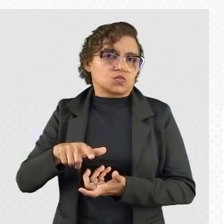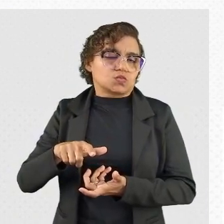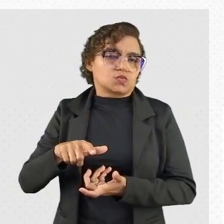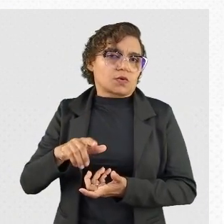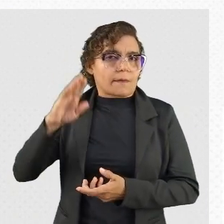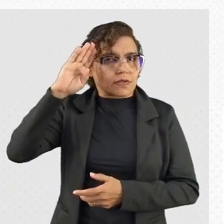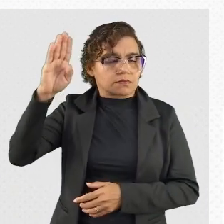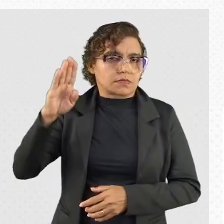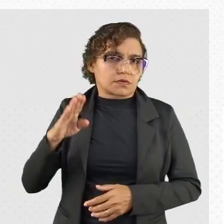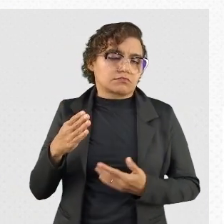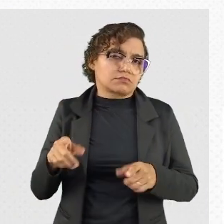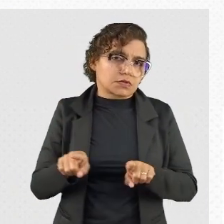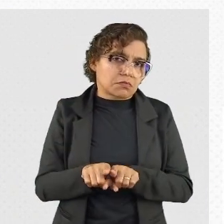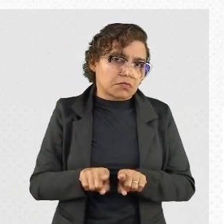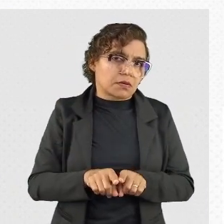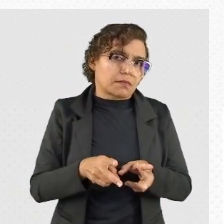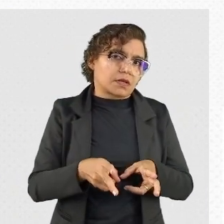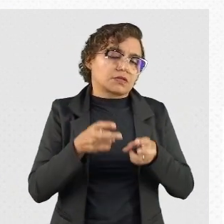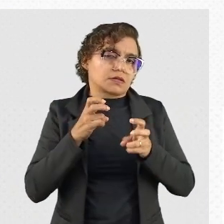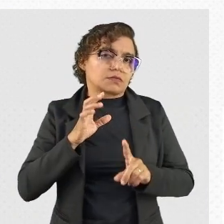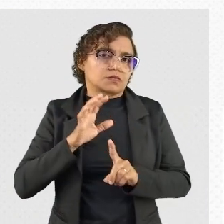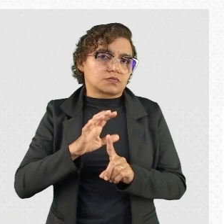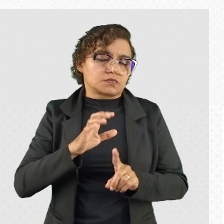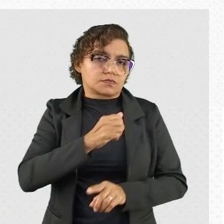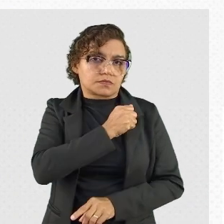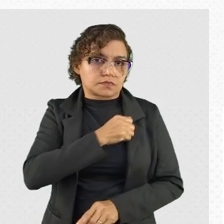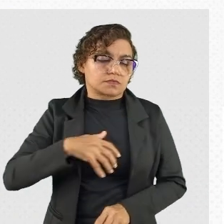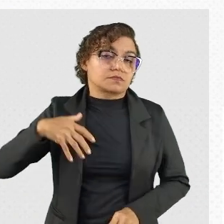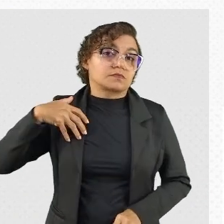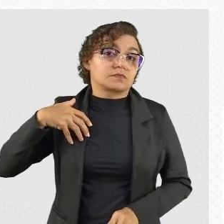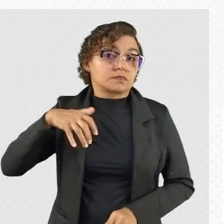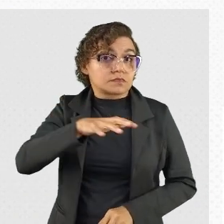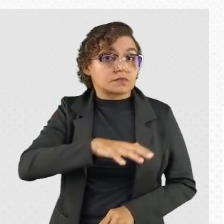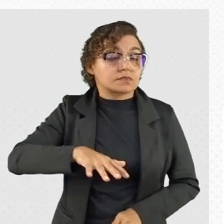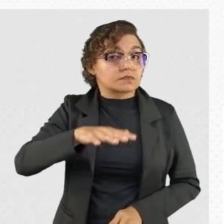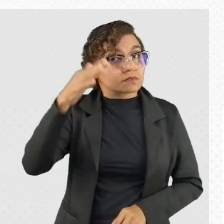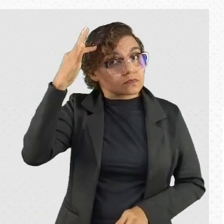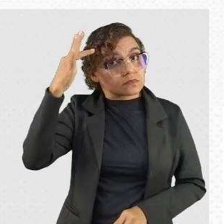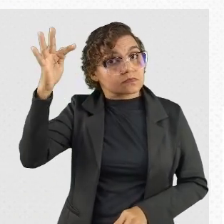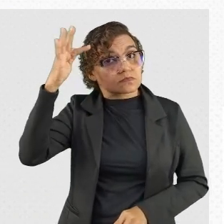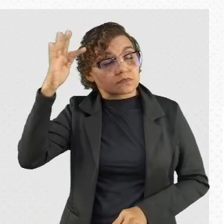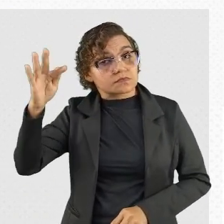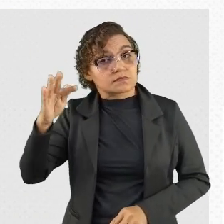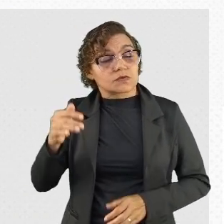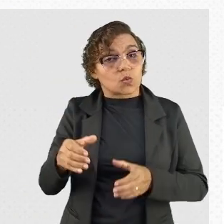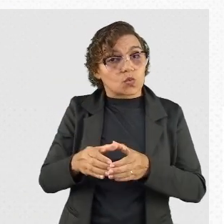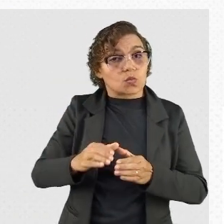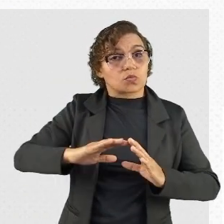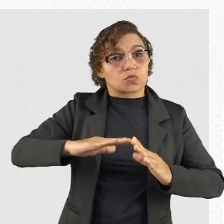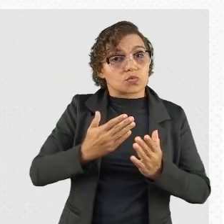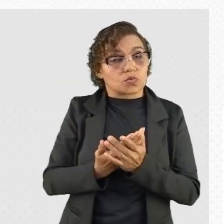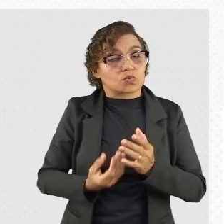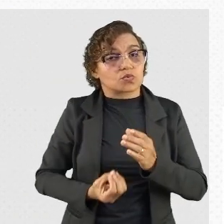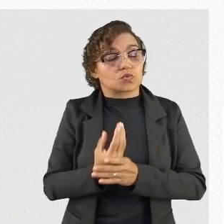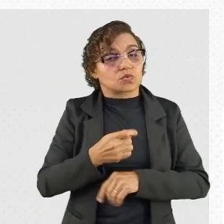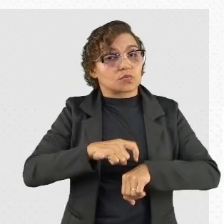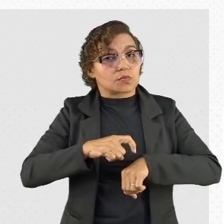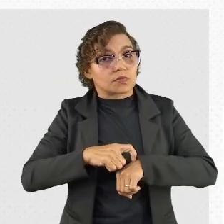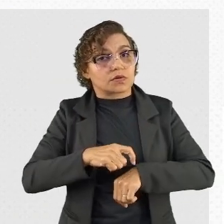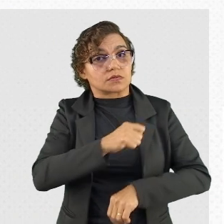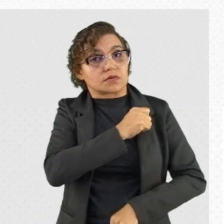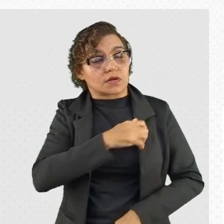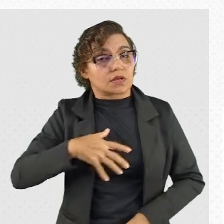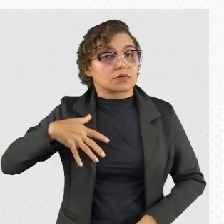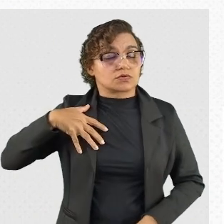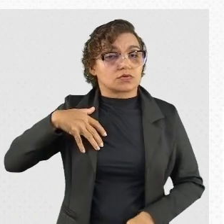Por outro lado, a gente percebe a influência aristotélica na filosofia escolástica, quando Aristóteles diz, por exemplo,